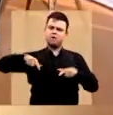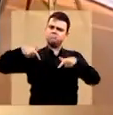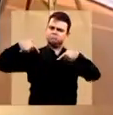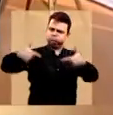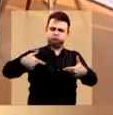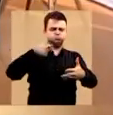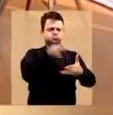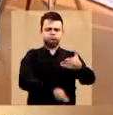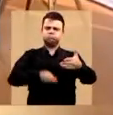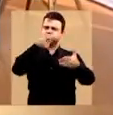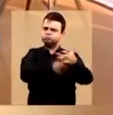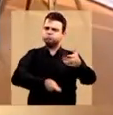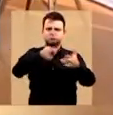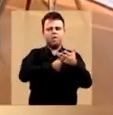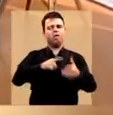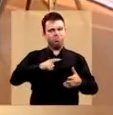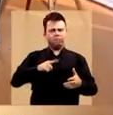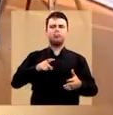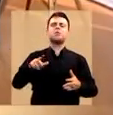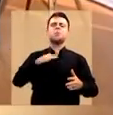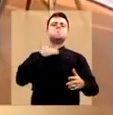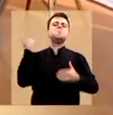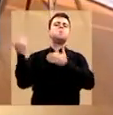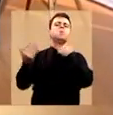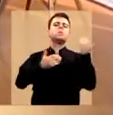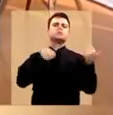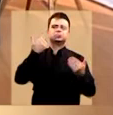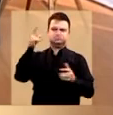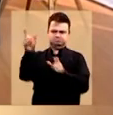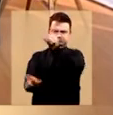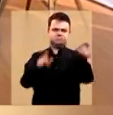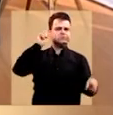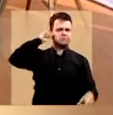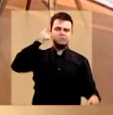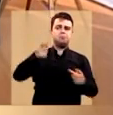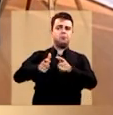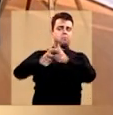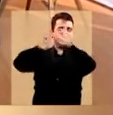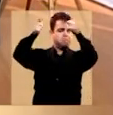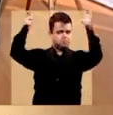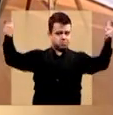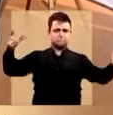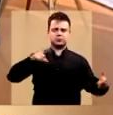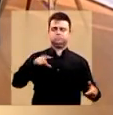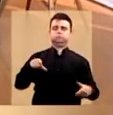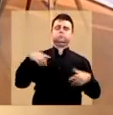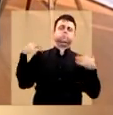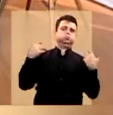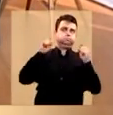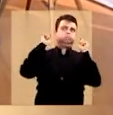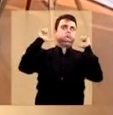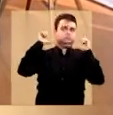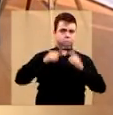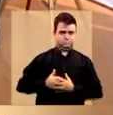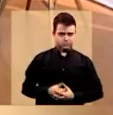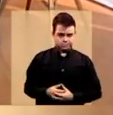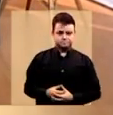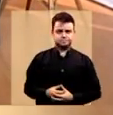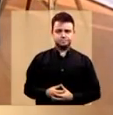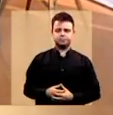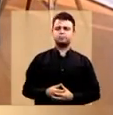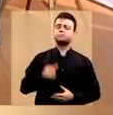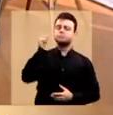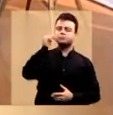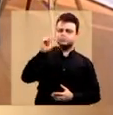vai falar sobre genocídio da população negra, porque os índices, né, a morte dessa população é alarmante.